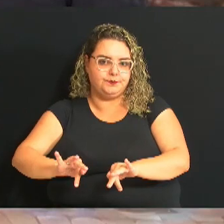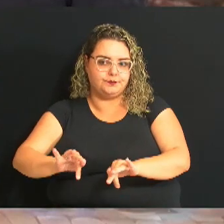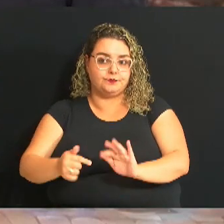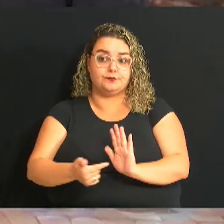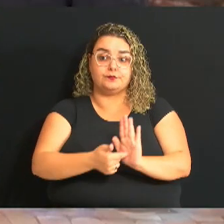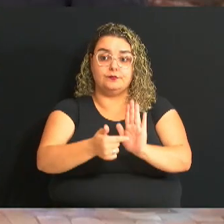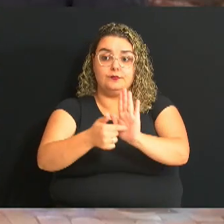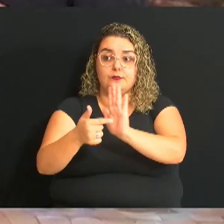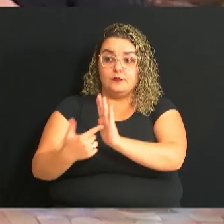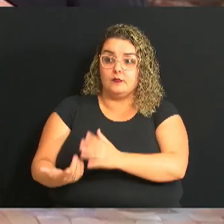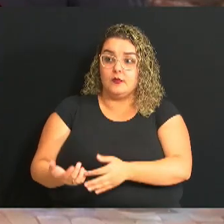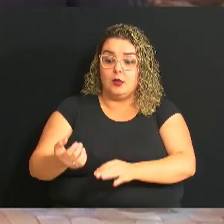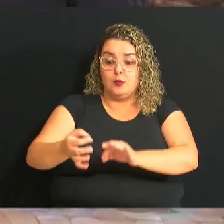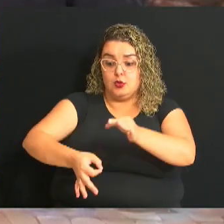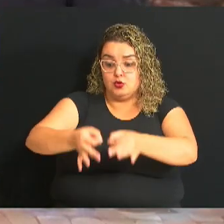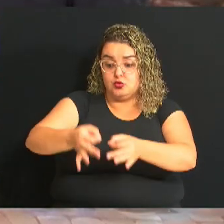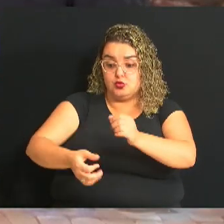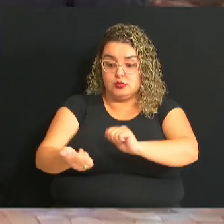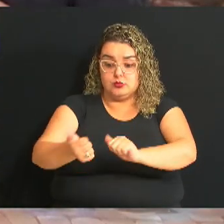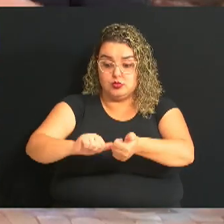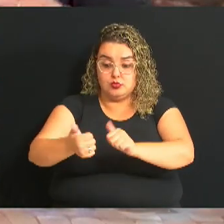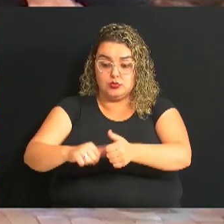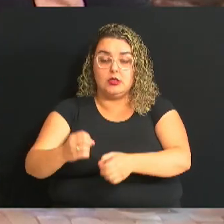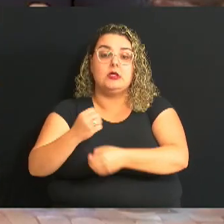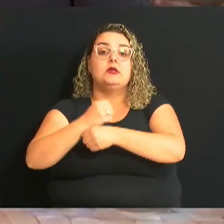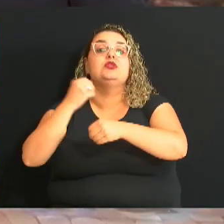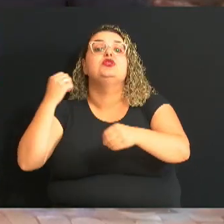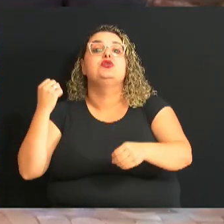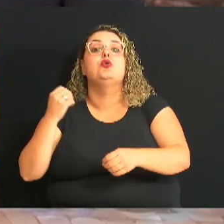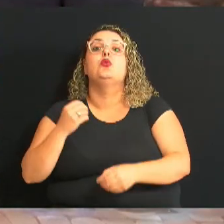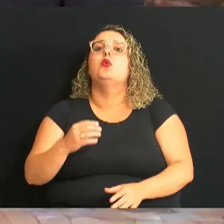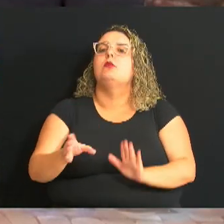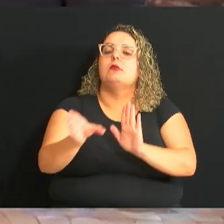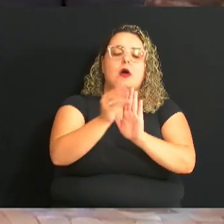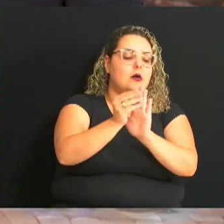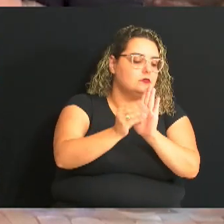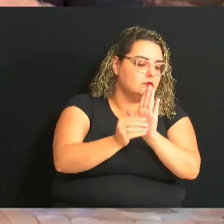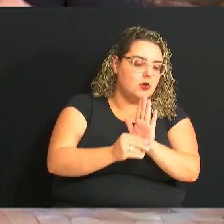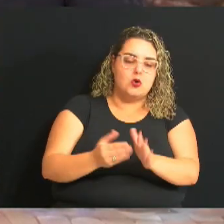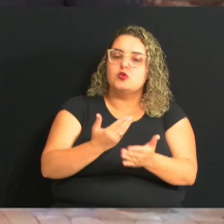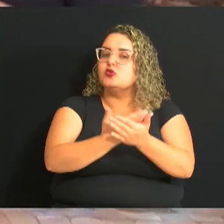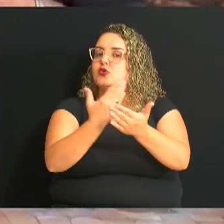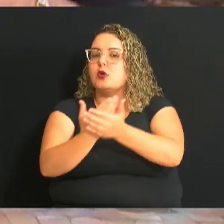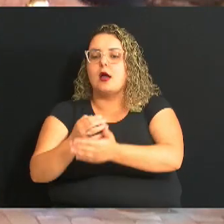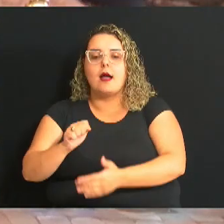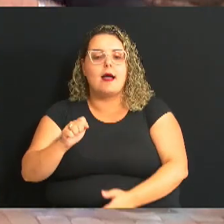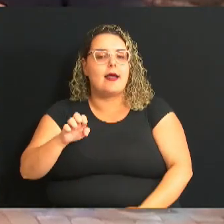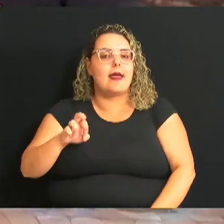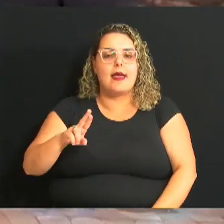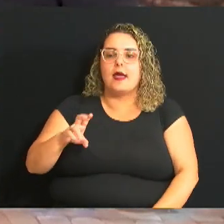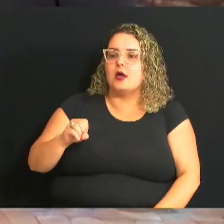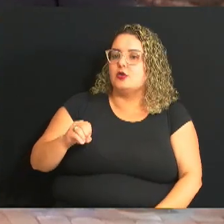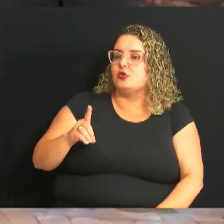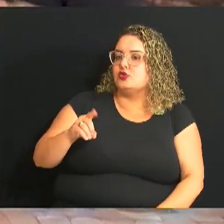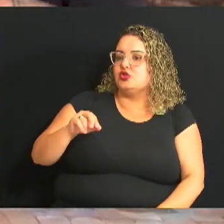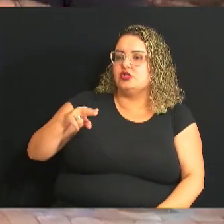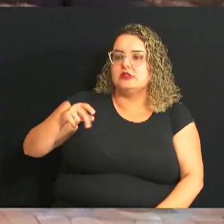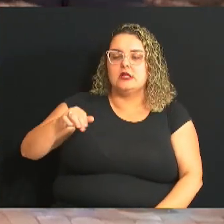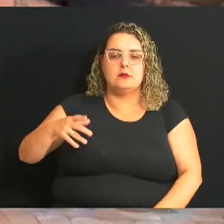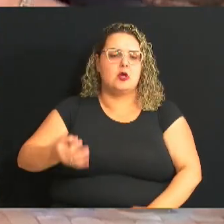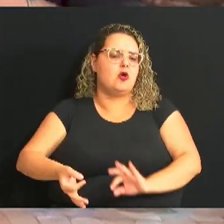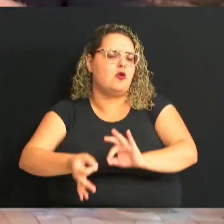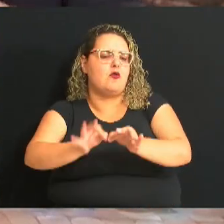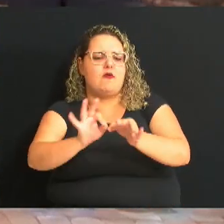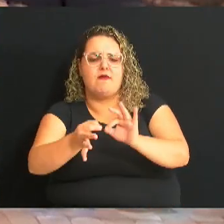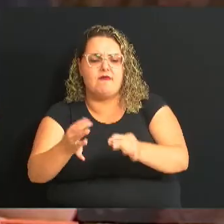juiz de engenharia todos os conceitos que eles utilizaram, os estudos de aerodinâmica, os efeitos físicos que impactam no carro, centro